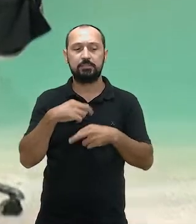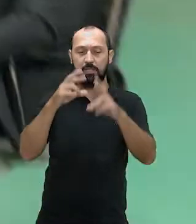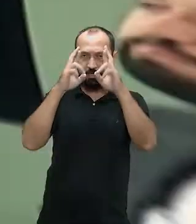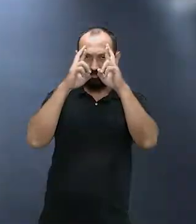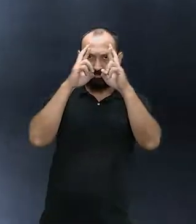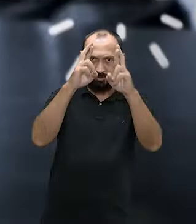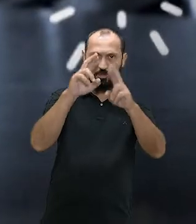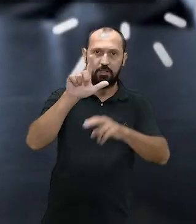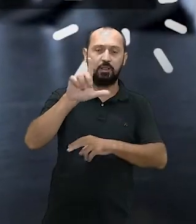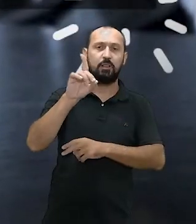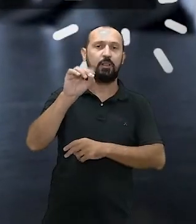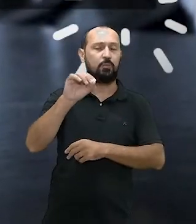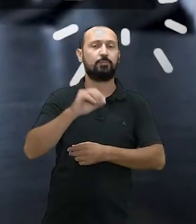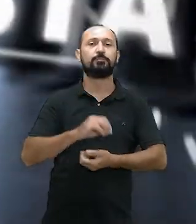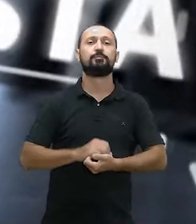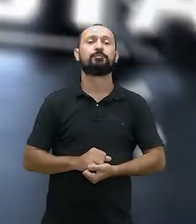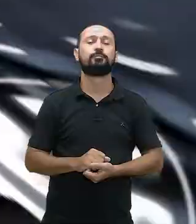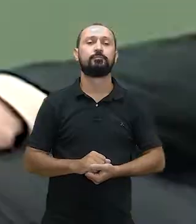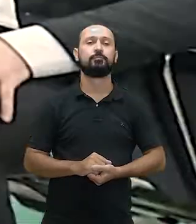LDO.